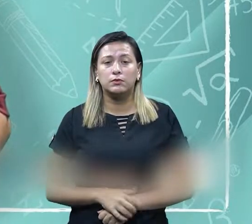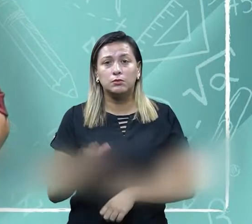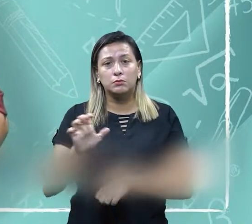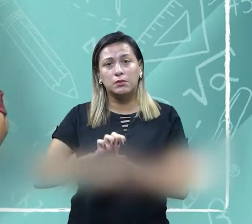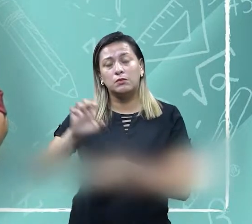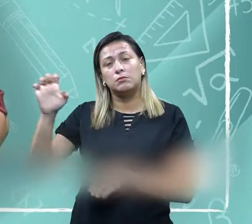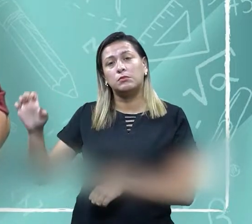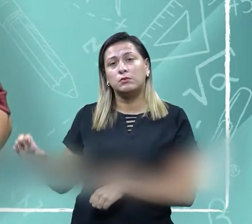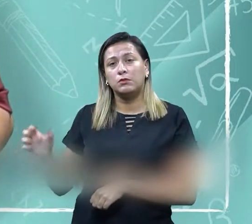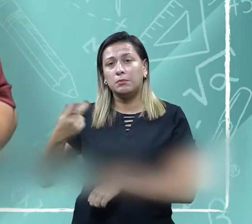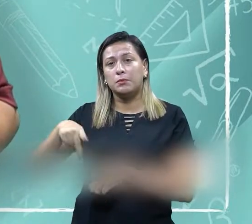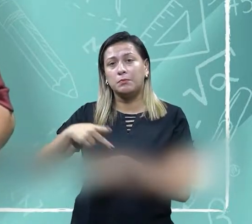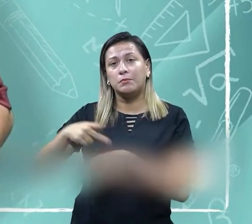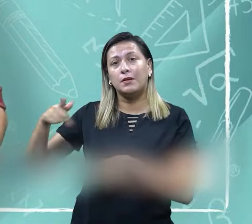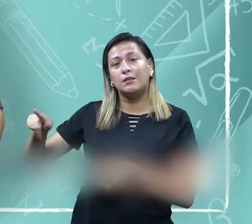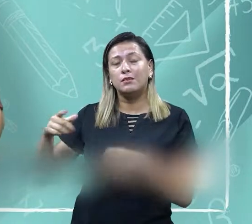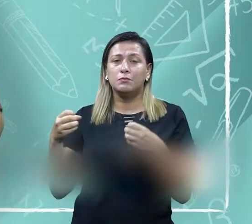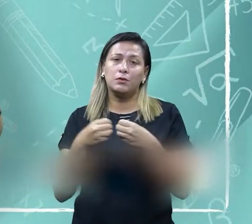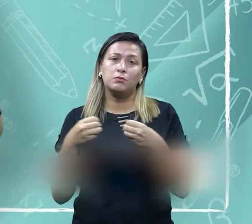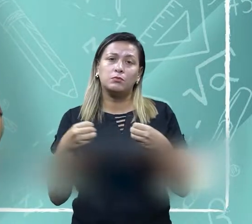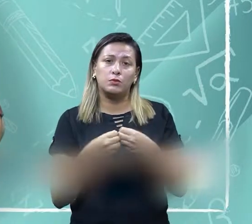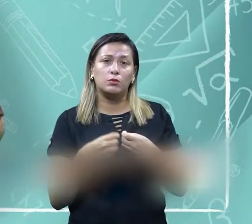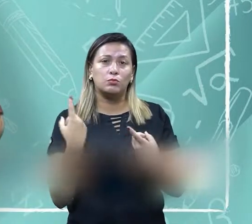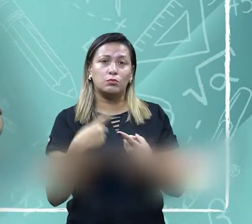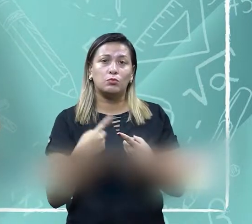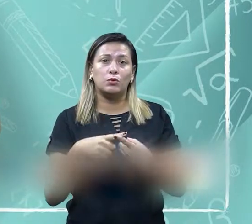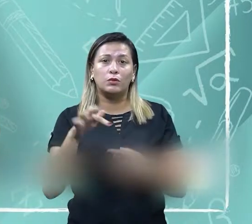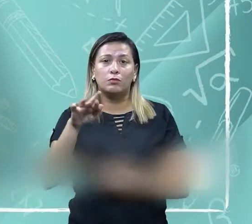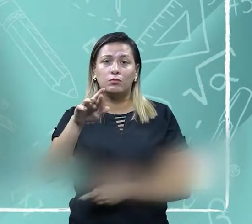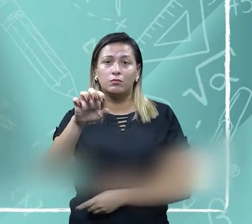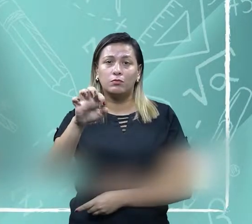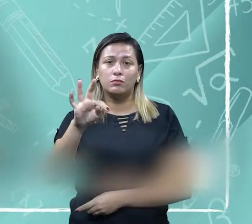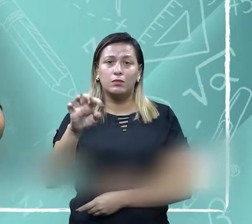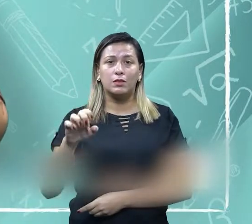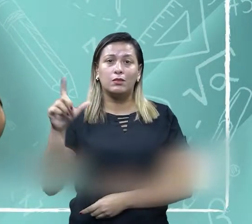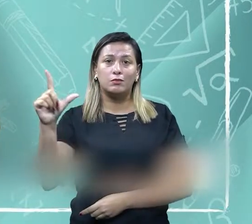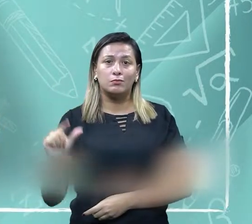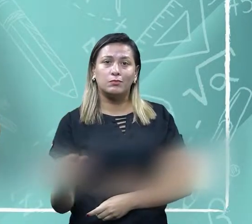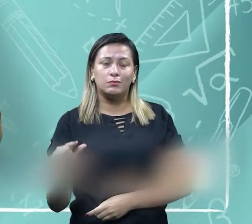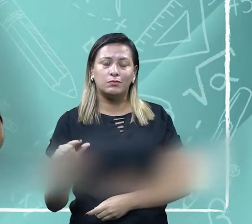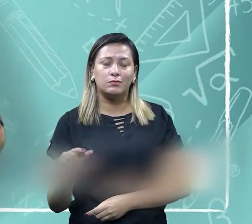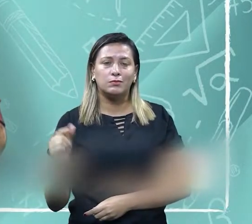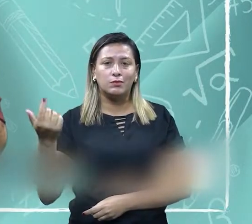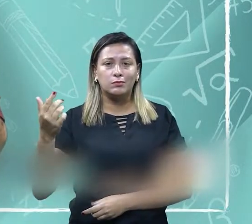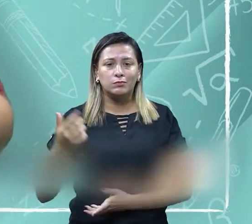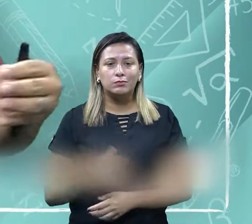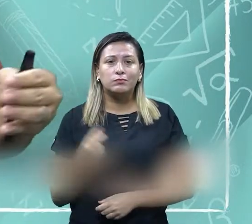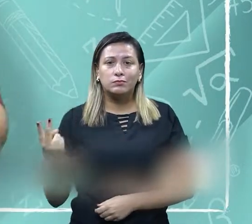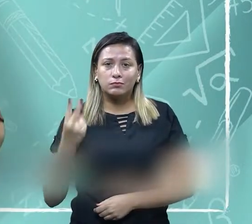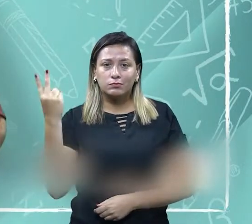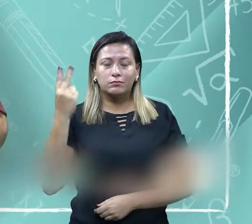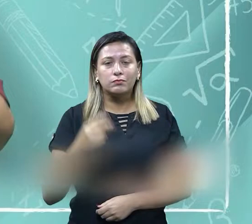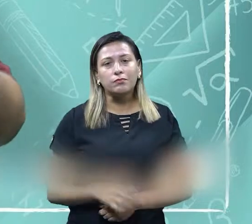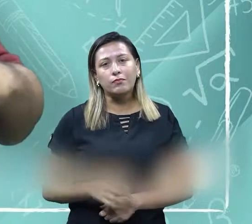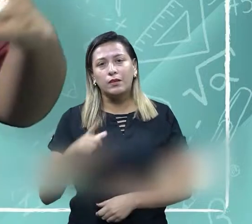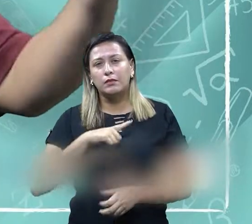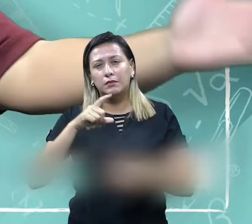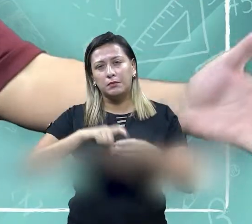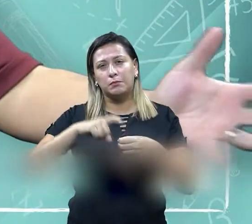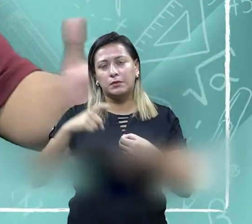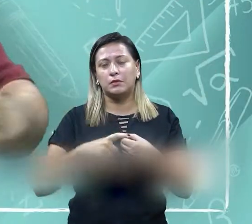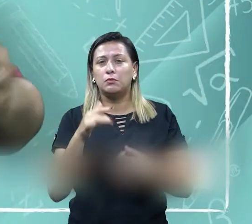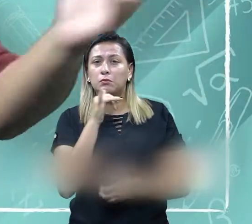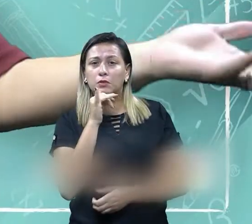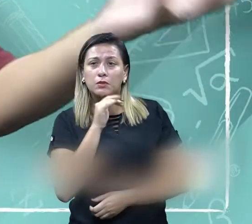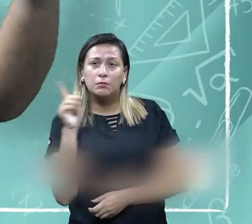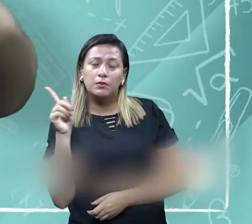exportar para países mais próximos, porque o custo de frete é menor e eu tenho geralmente um parceiro, tá bom? Por exemplo, eu exportar daqui para o